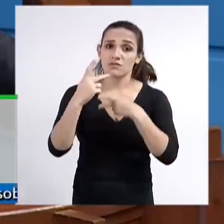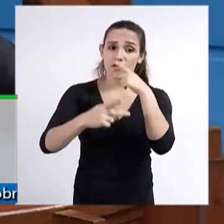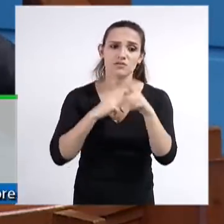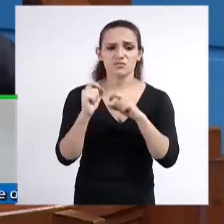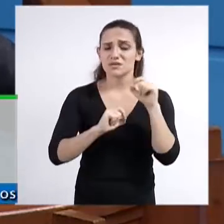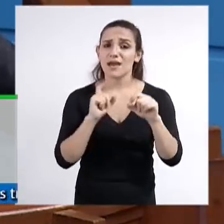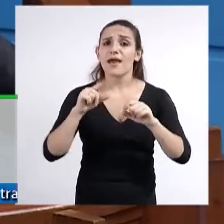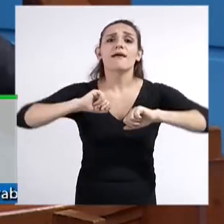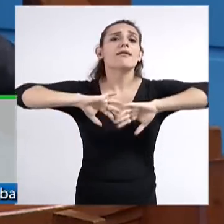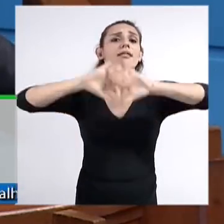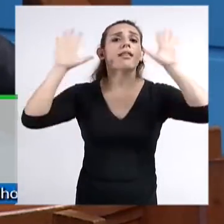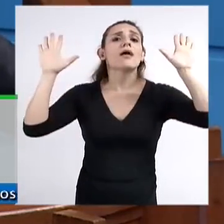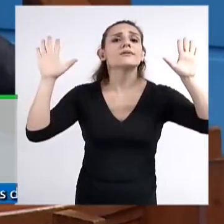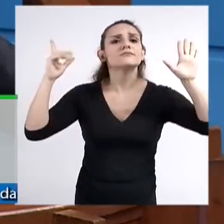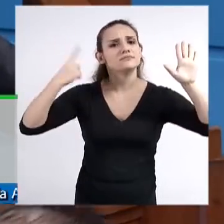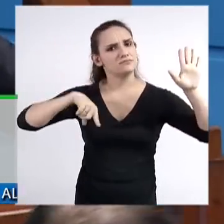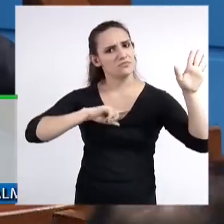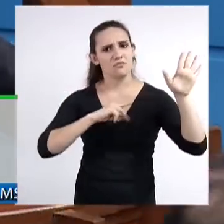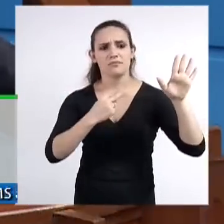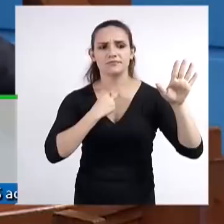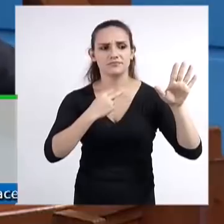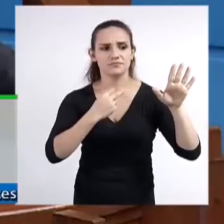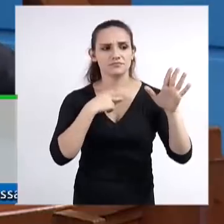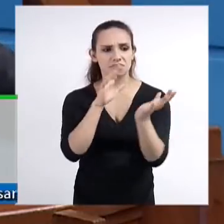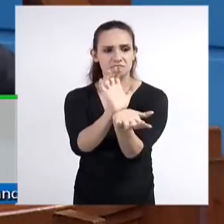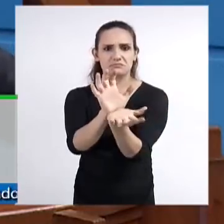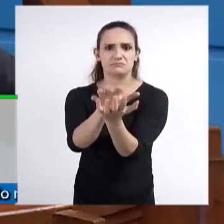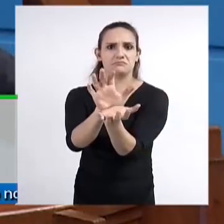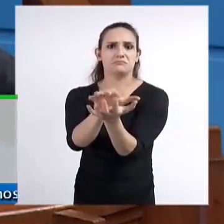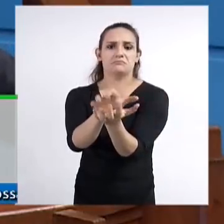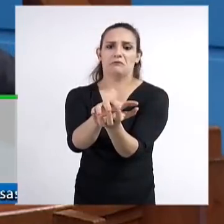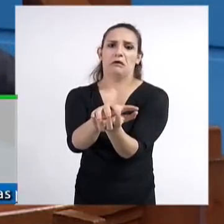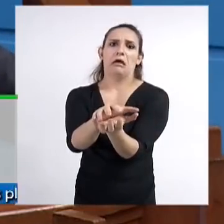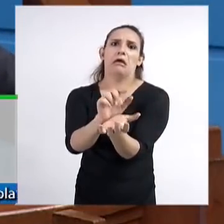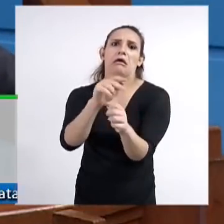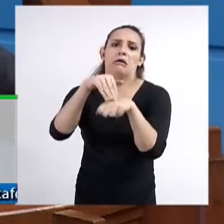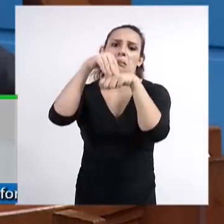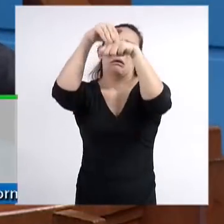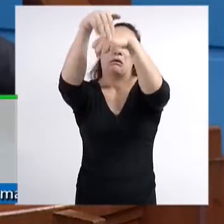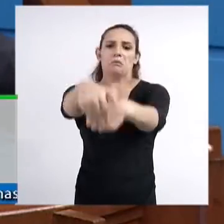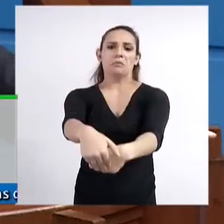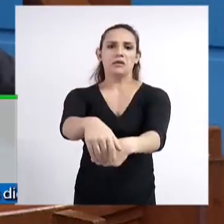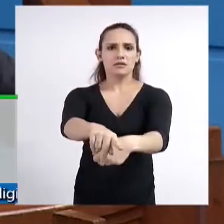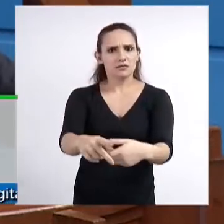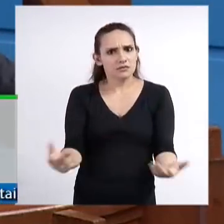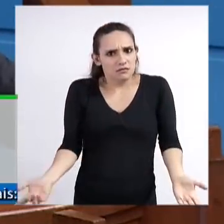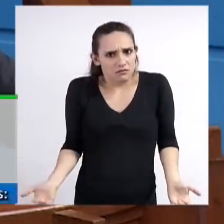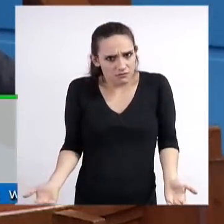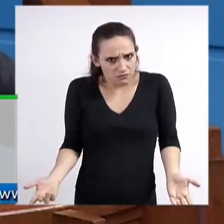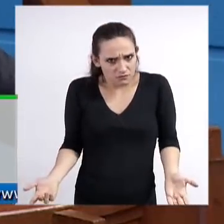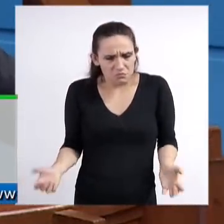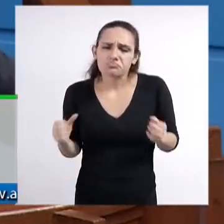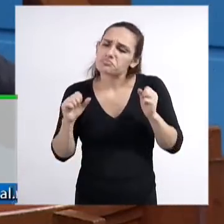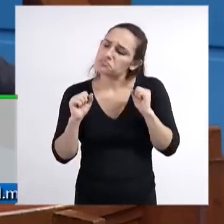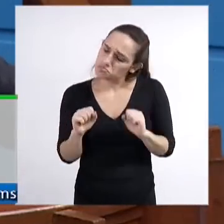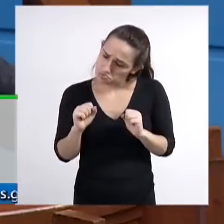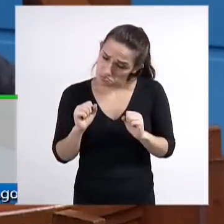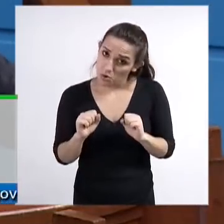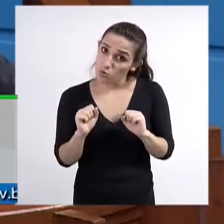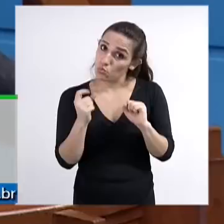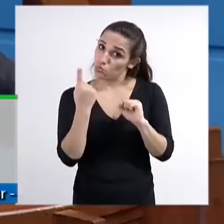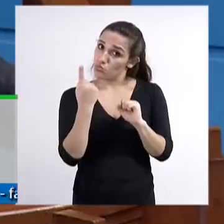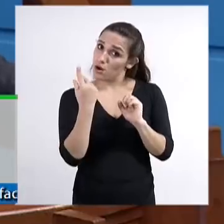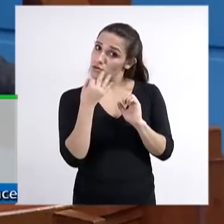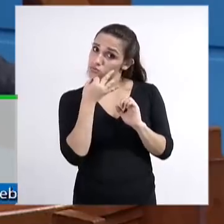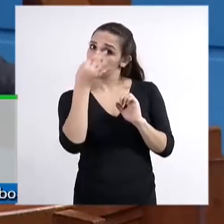que ficar muito claro que nós não podemos colocar os jacarés para pagar a conta. Podemos colocar o jacaré, pode ser um item,